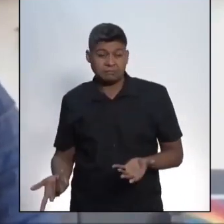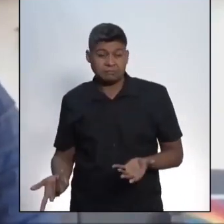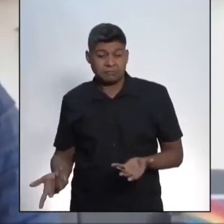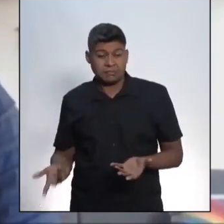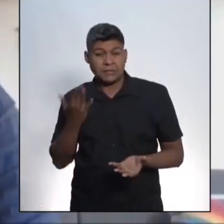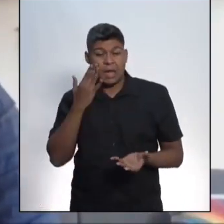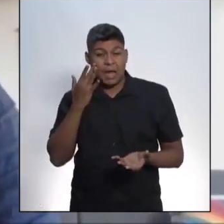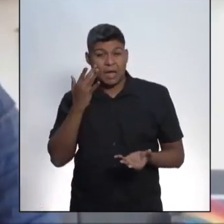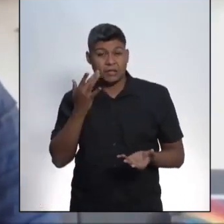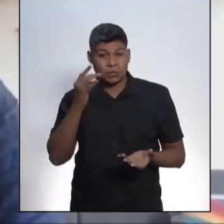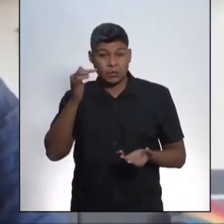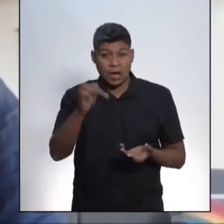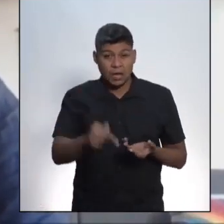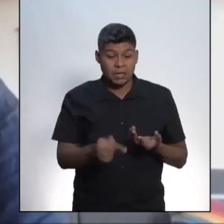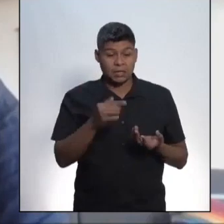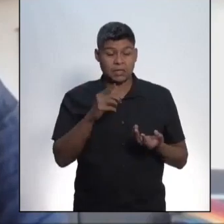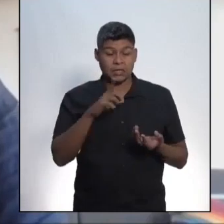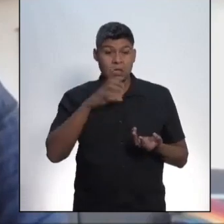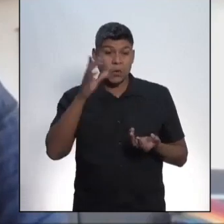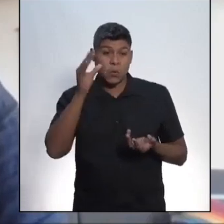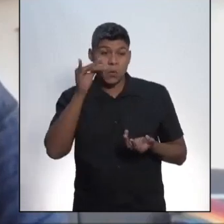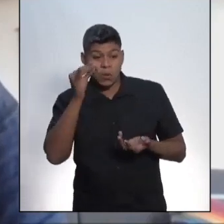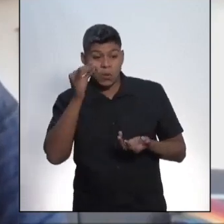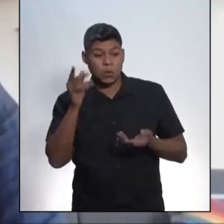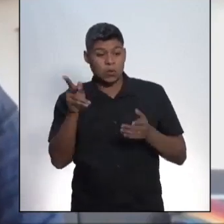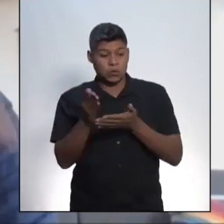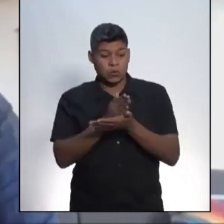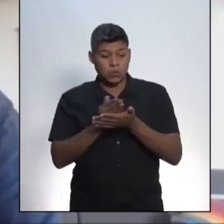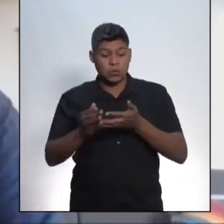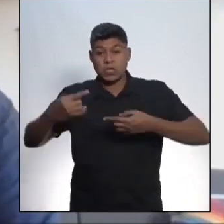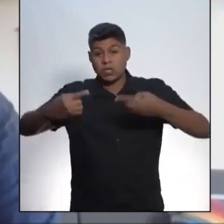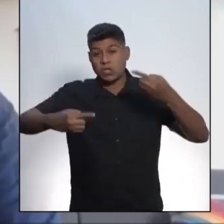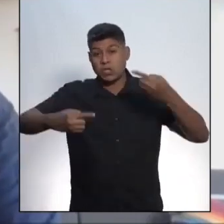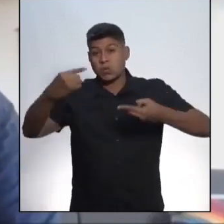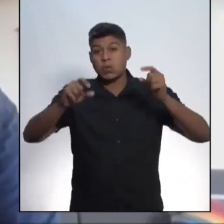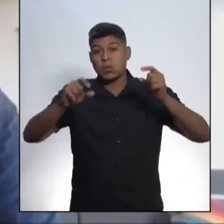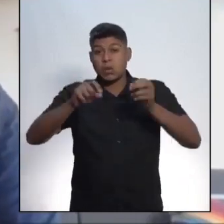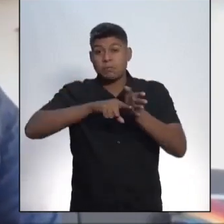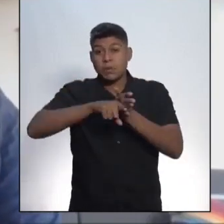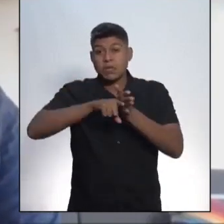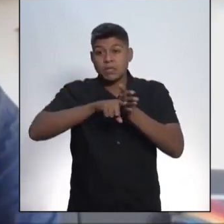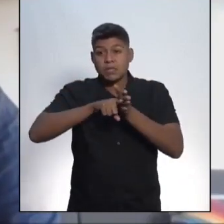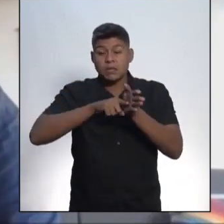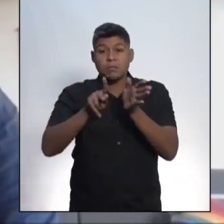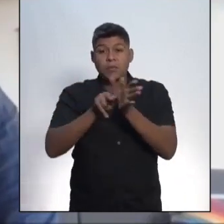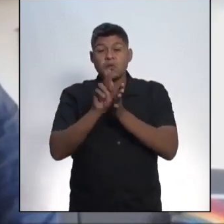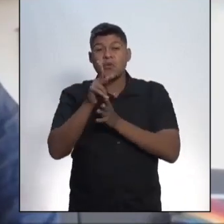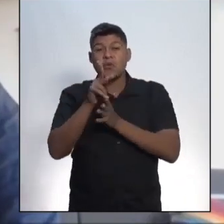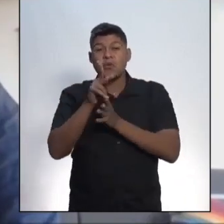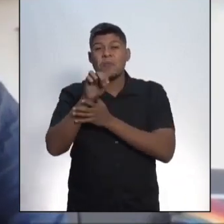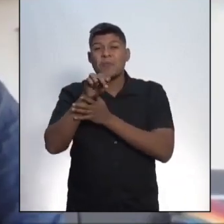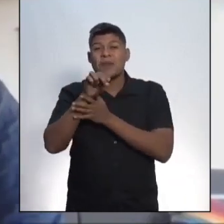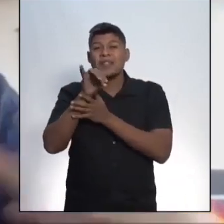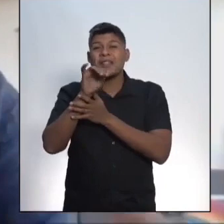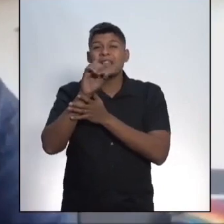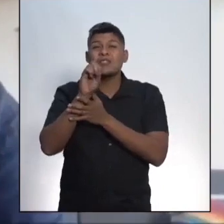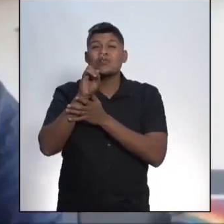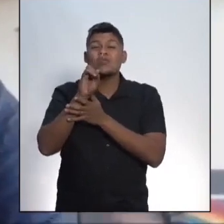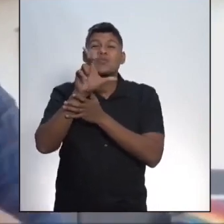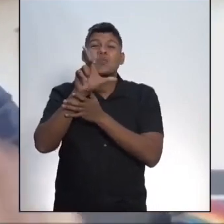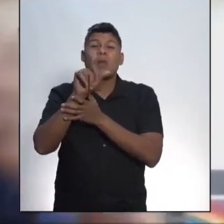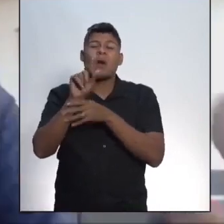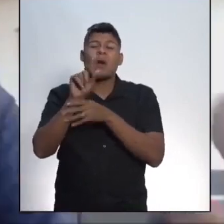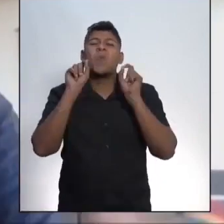aqui, achei curioso, esses dias a gente compartilhou e discutiu a pesquisa do Instituto Península, né, falando sobre o que